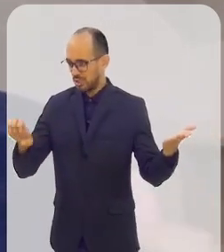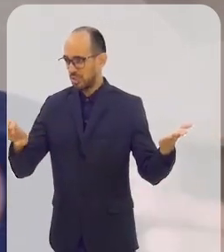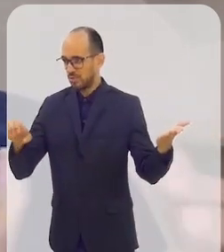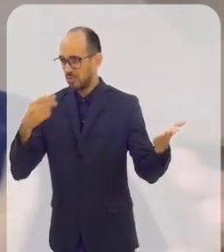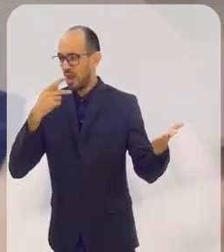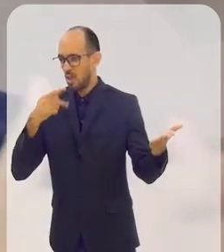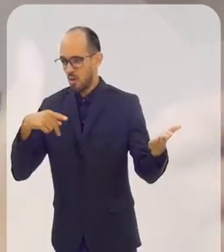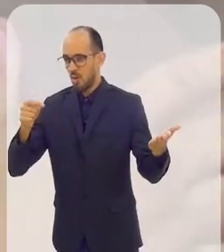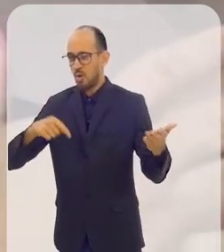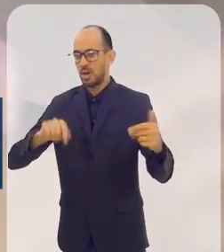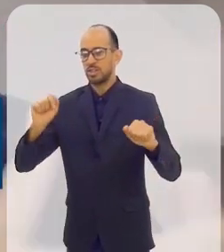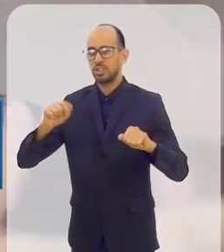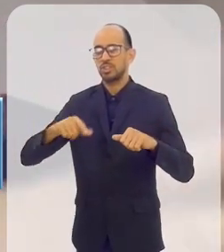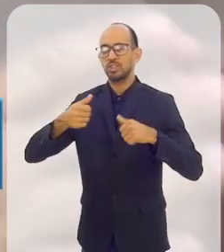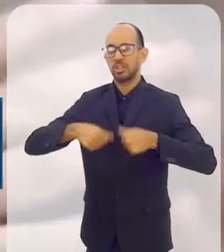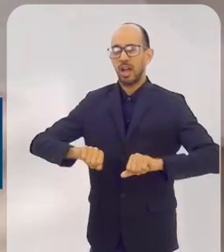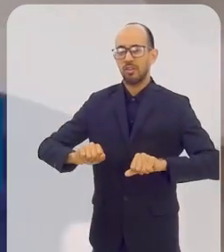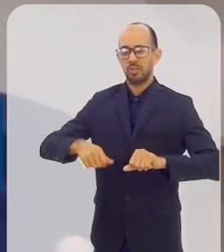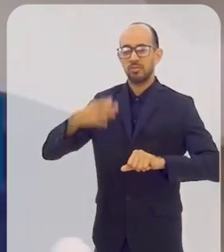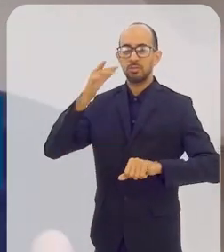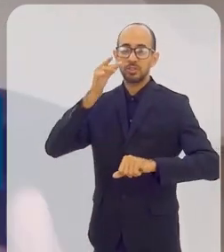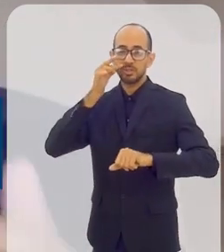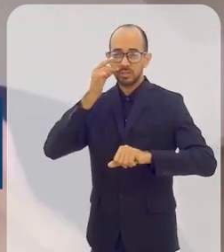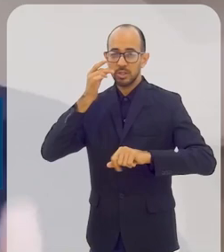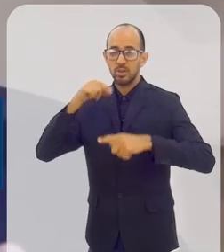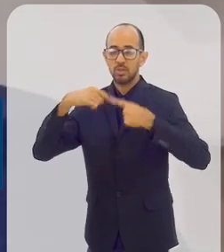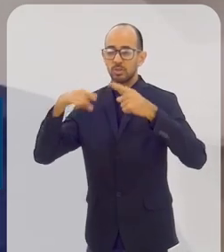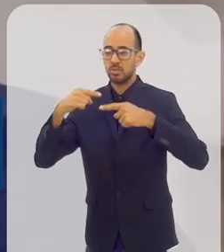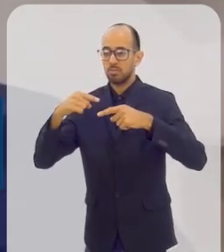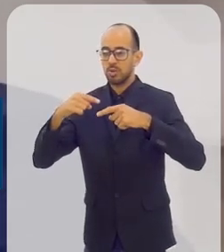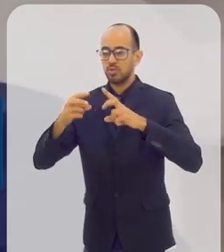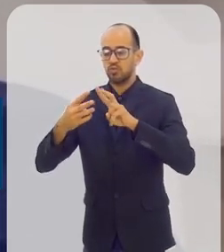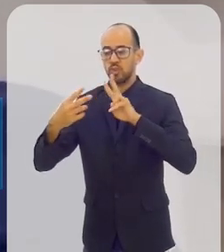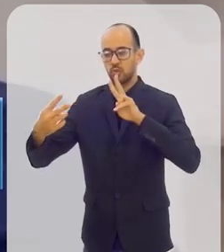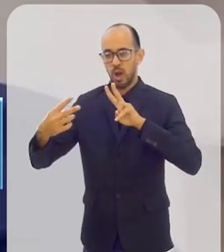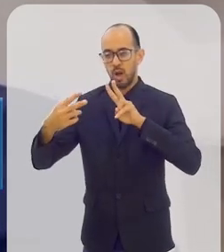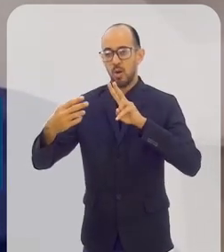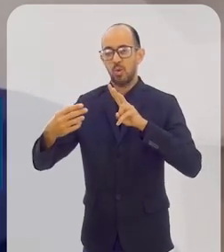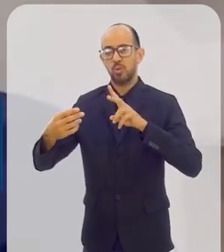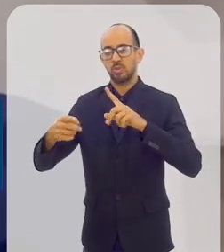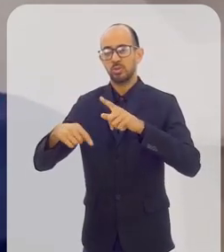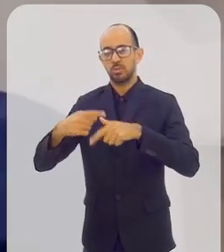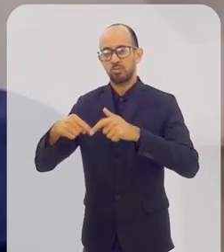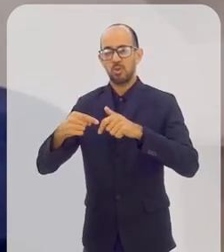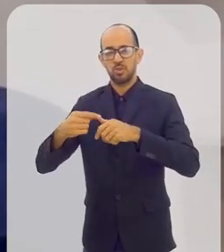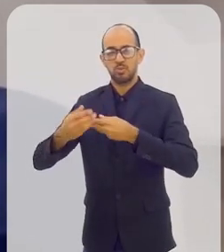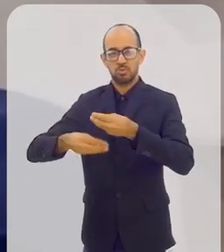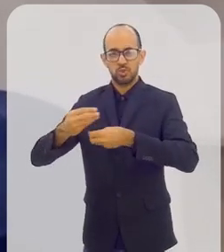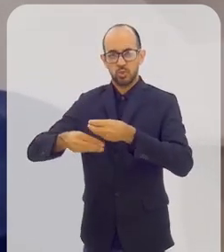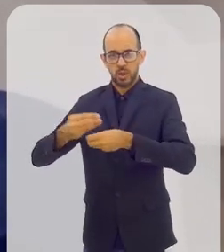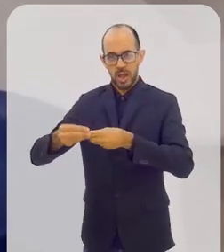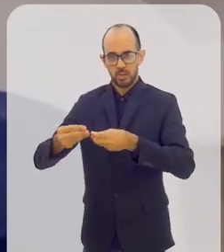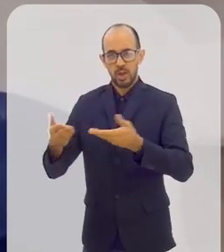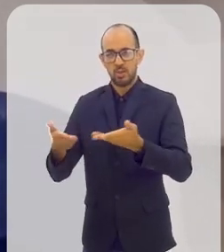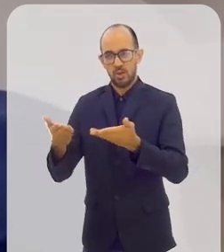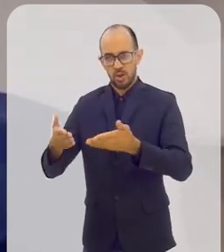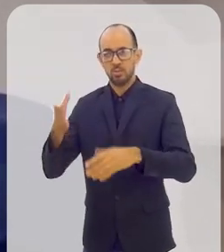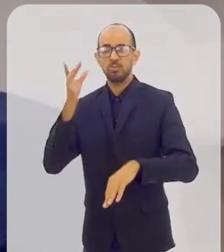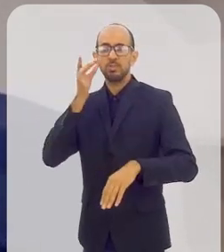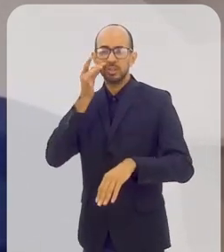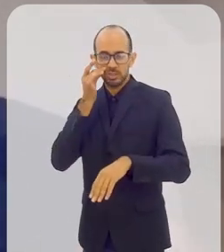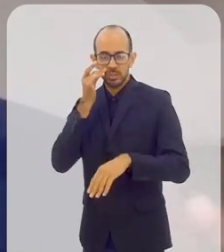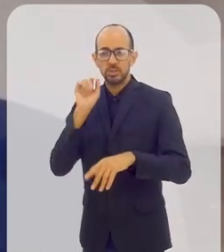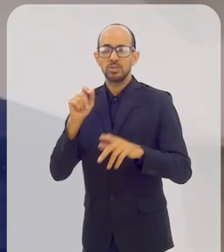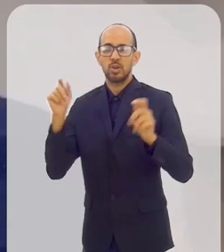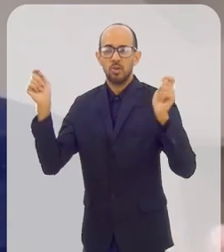do presencial para o virtual, o híbrido, e agora a gente está voltando, vamos dizer, para um presencial